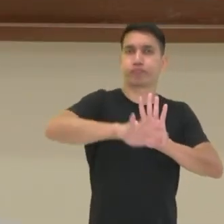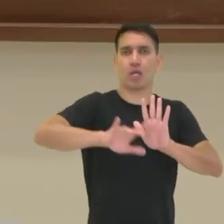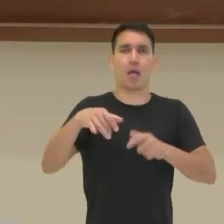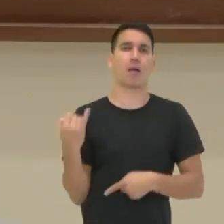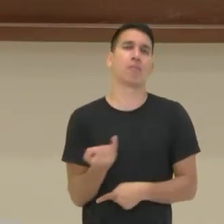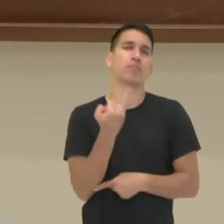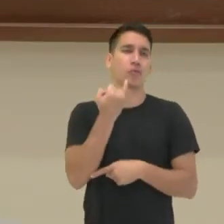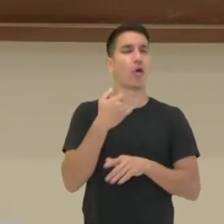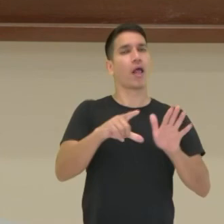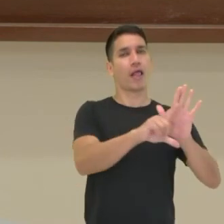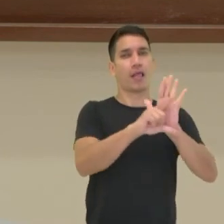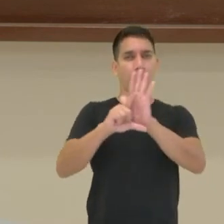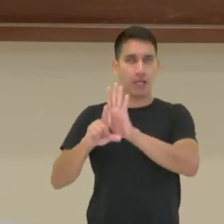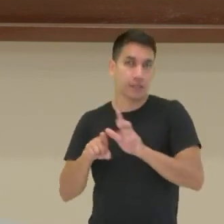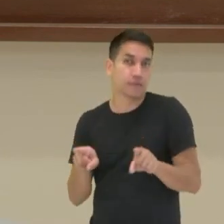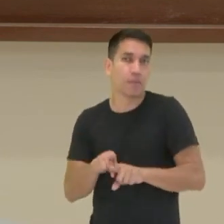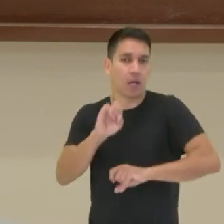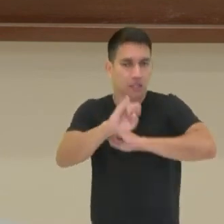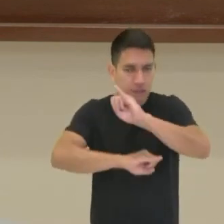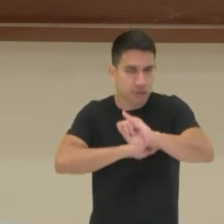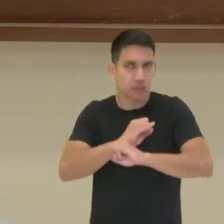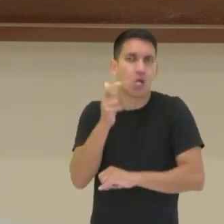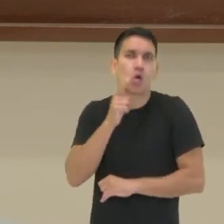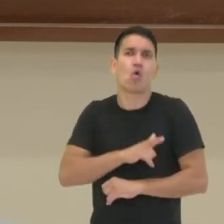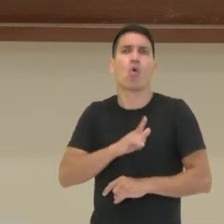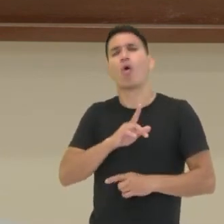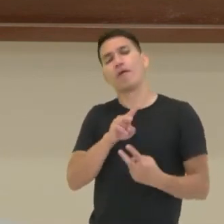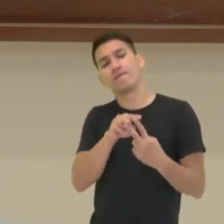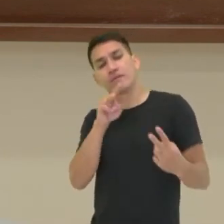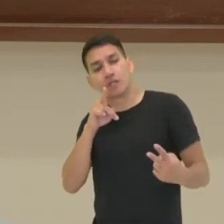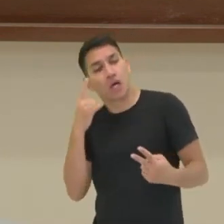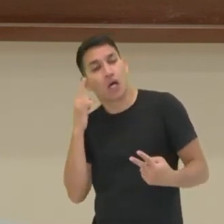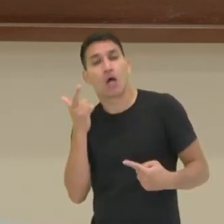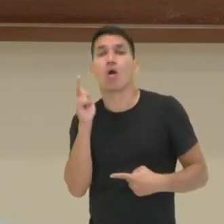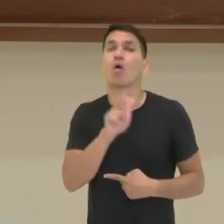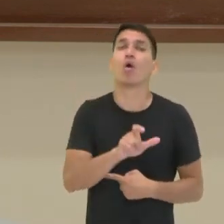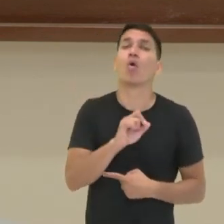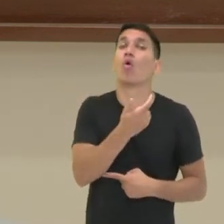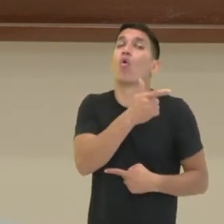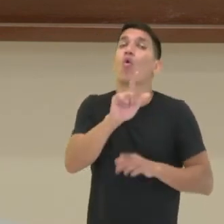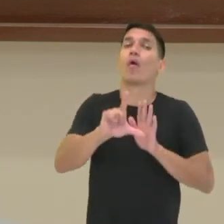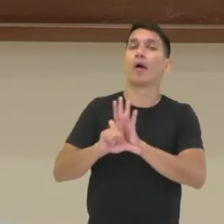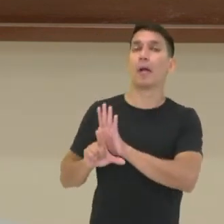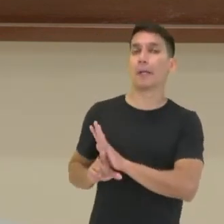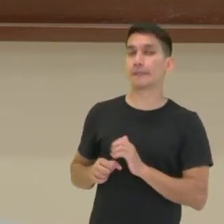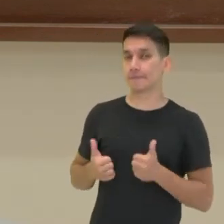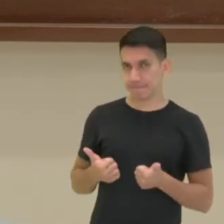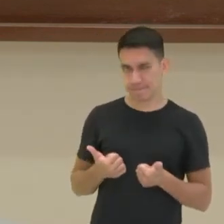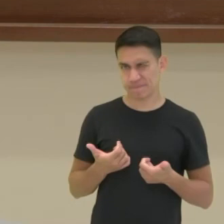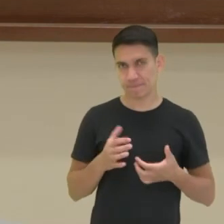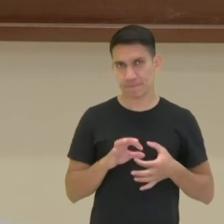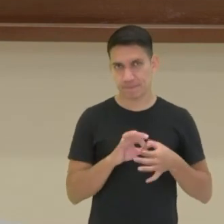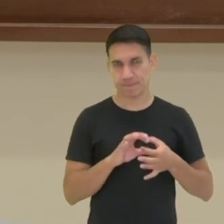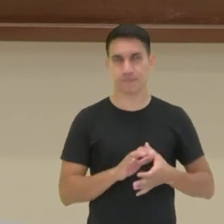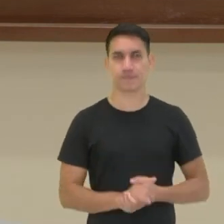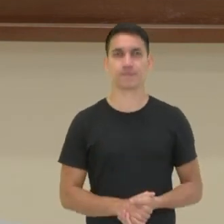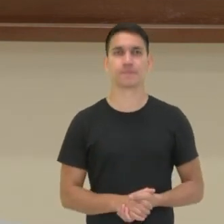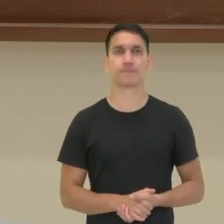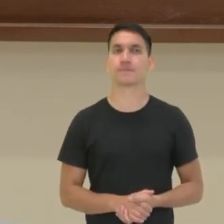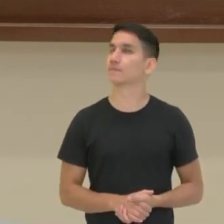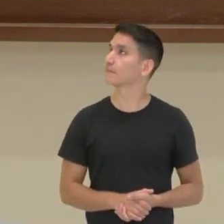internet, né, nos textos online, que você pode achar outras legislações a partir deles. Tranquilo?